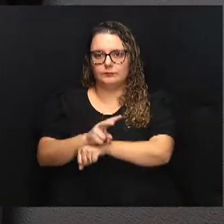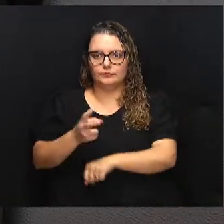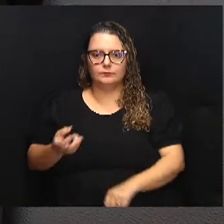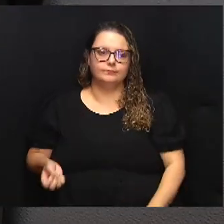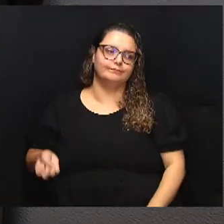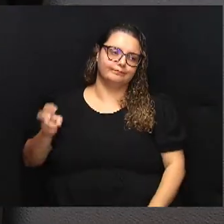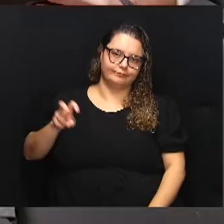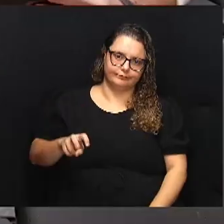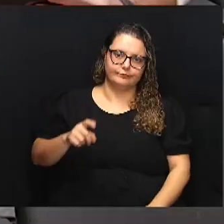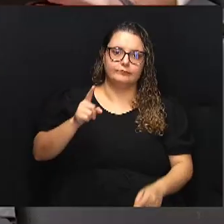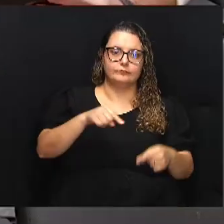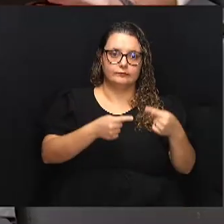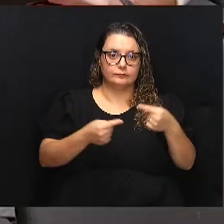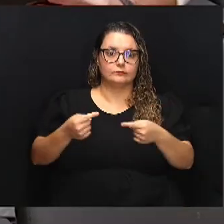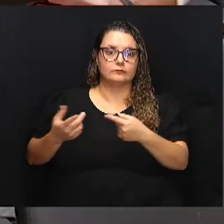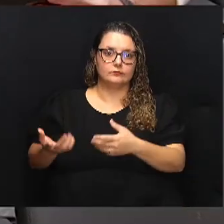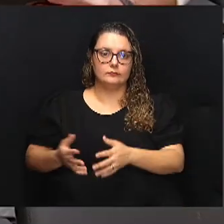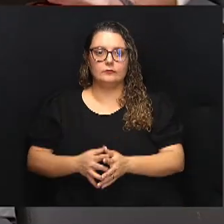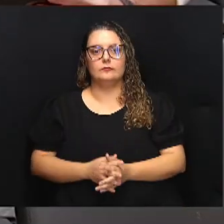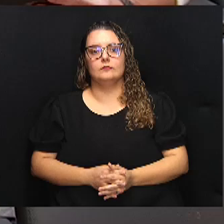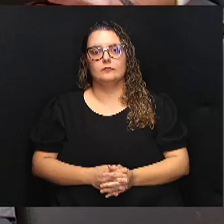um debate que a gente está